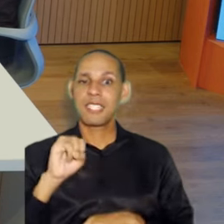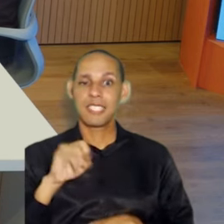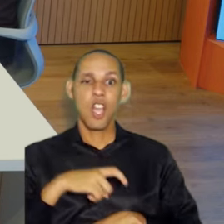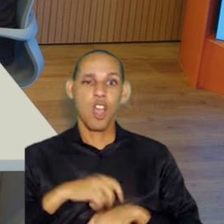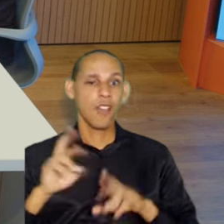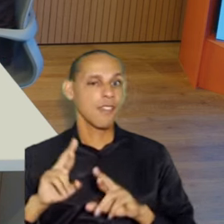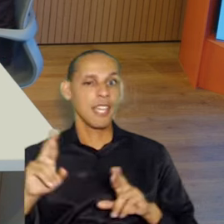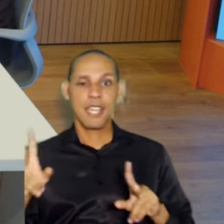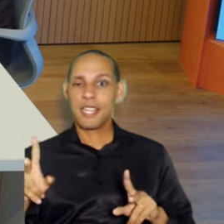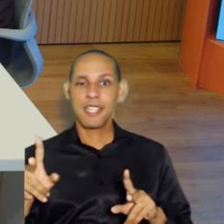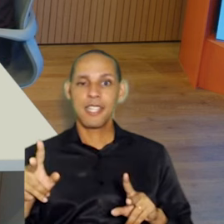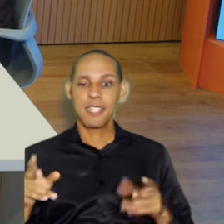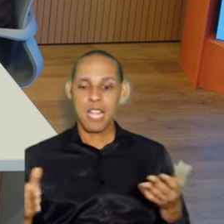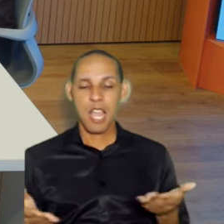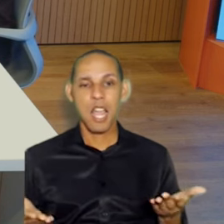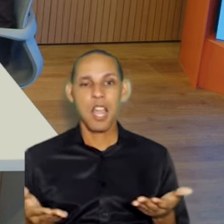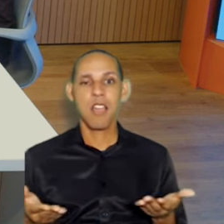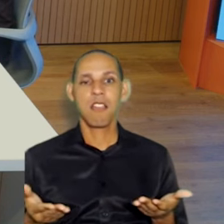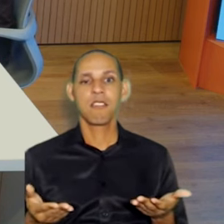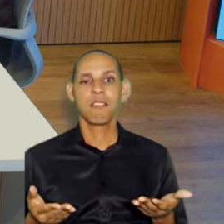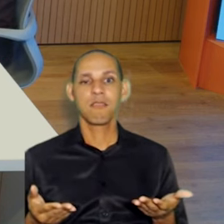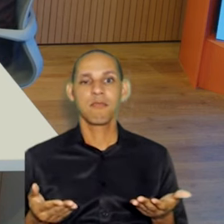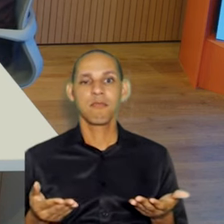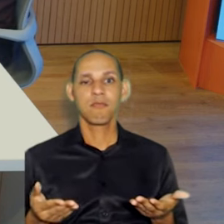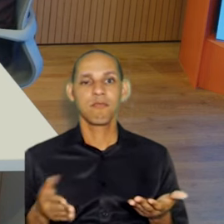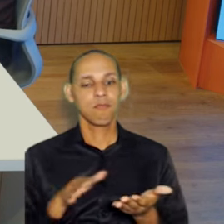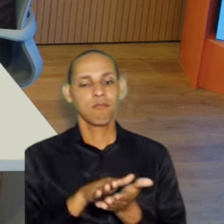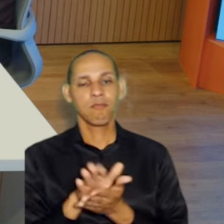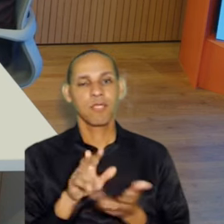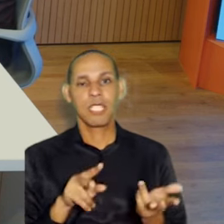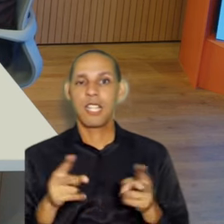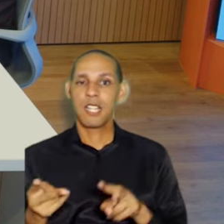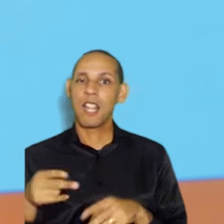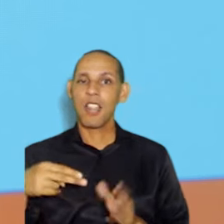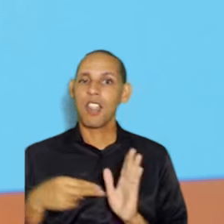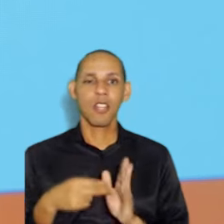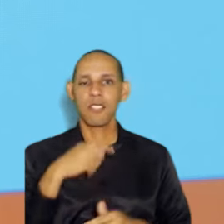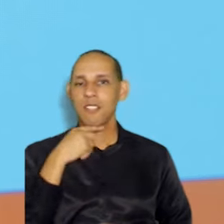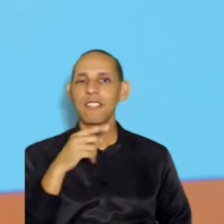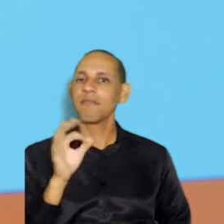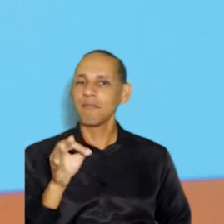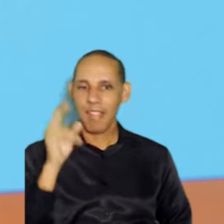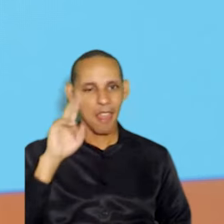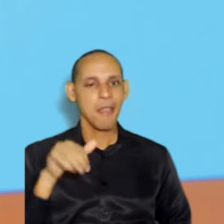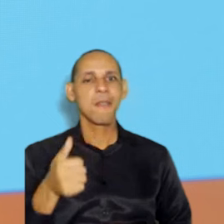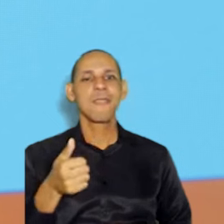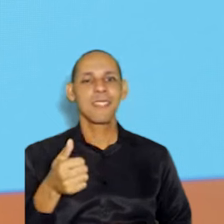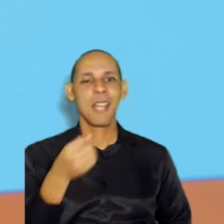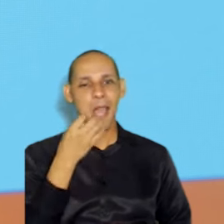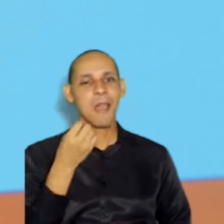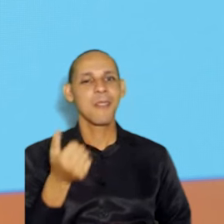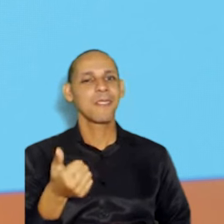mais um aí promissor web tá pessoal por isso essa ideia vamos migrando vagarosamente mas vamos indo para esse novo